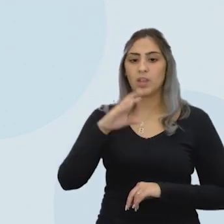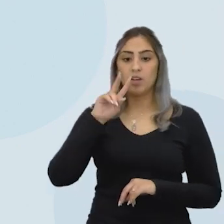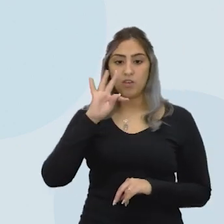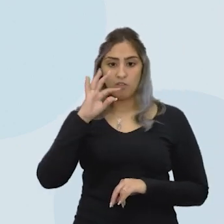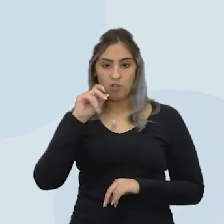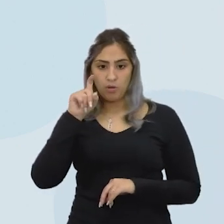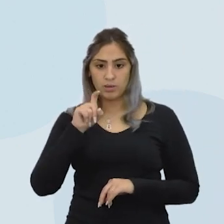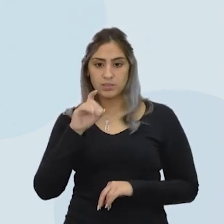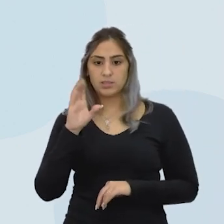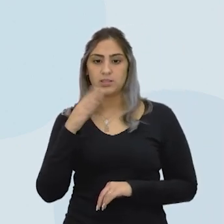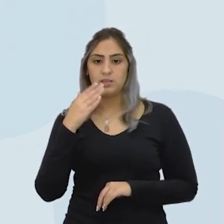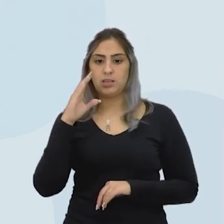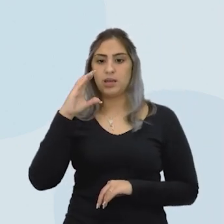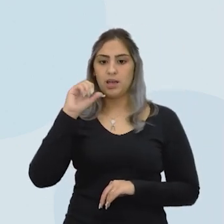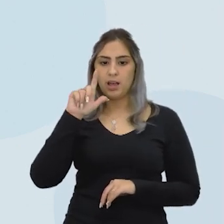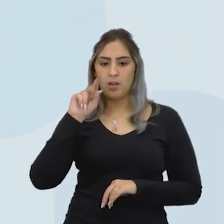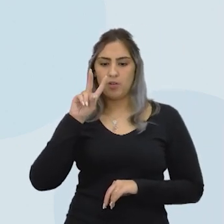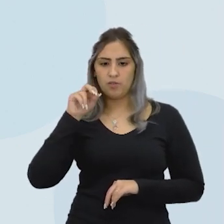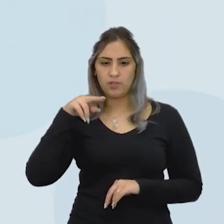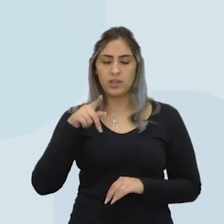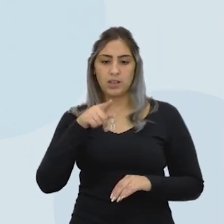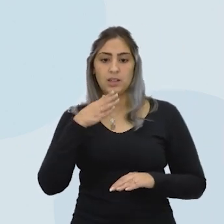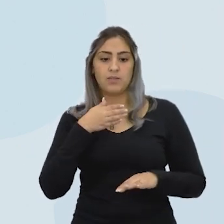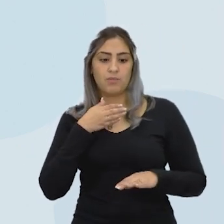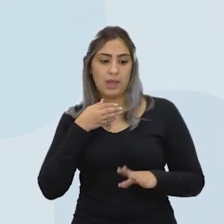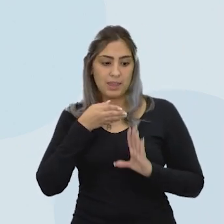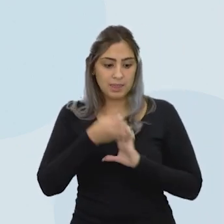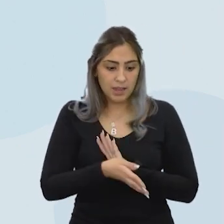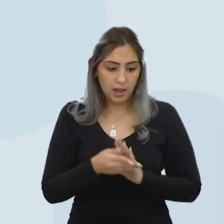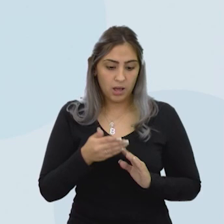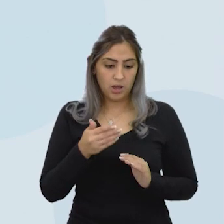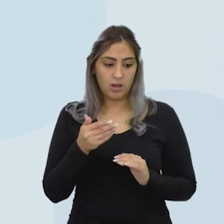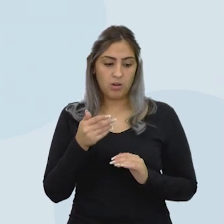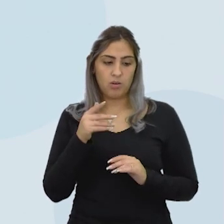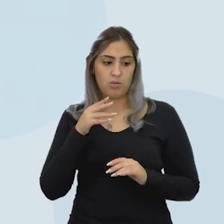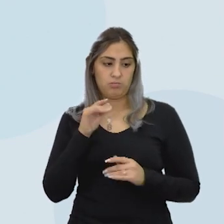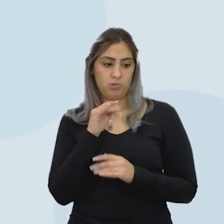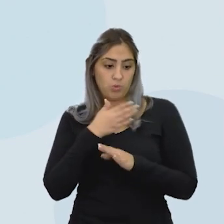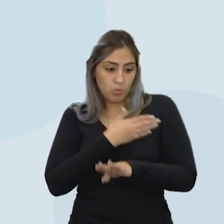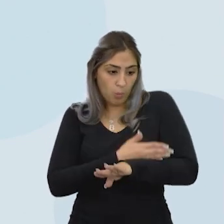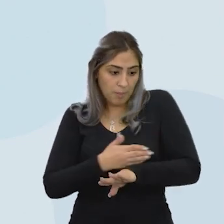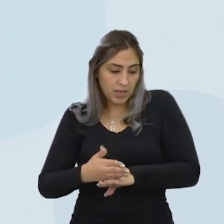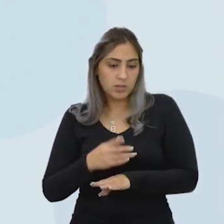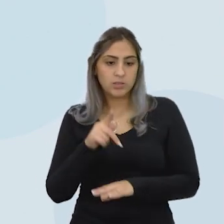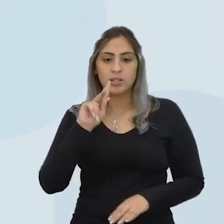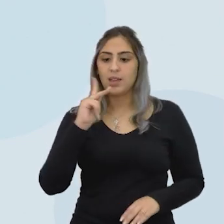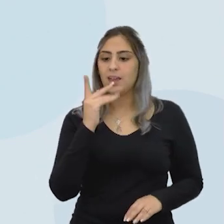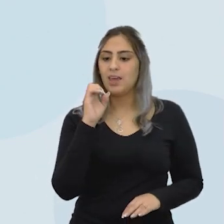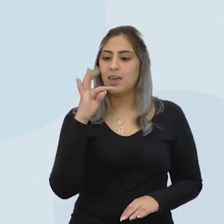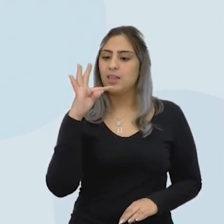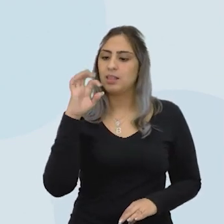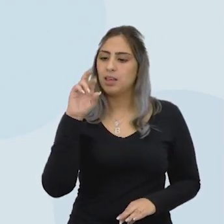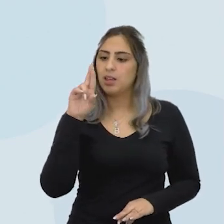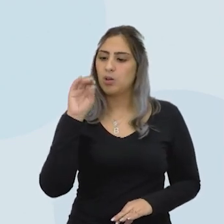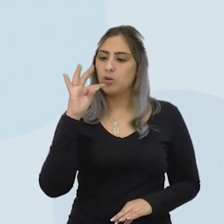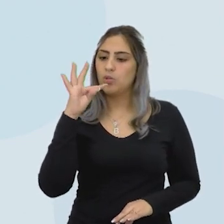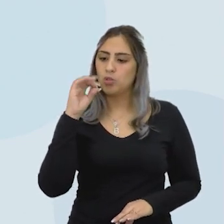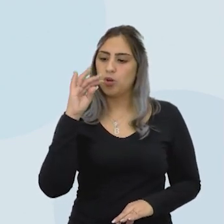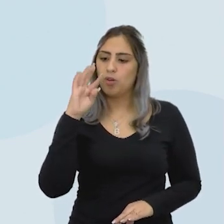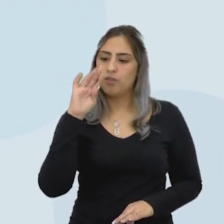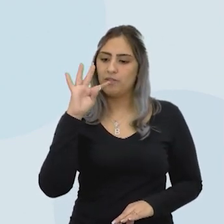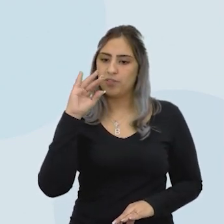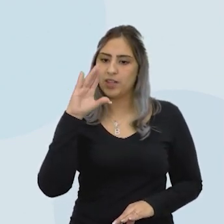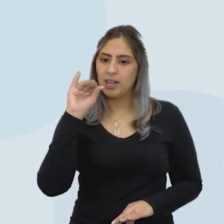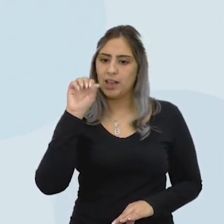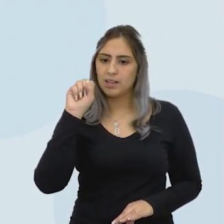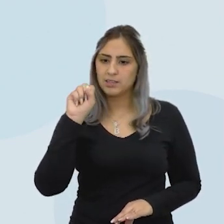justamente vai entrar no início da teoria heterotrófica. que está dentro aí da teoria da evolução química